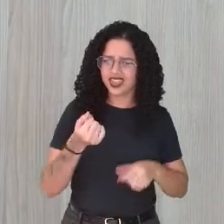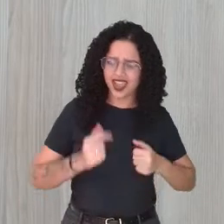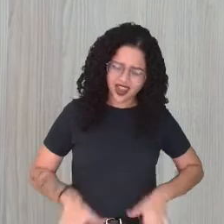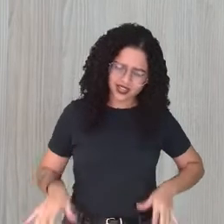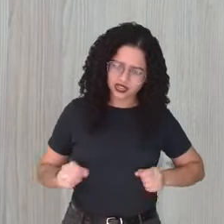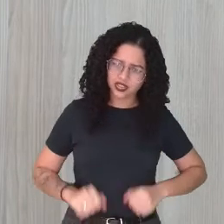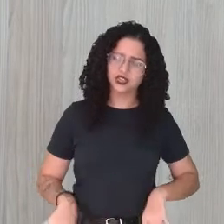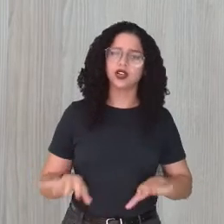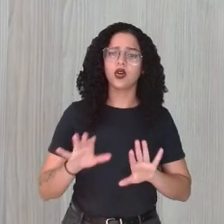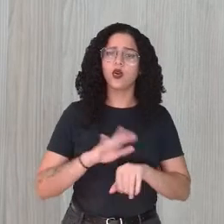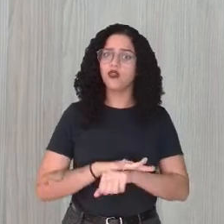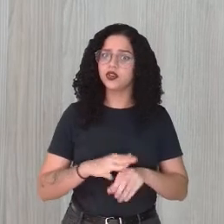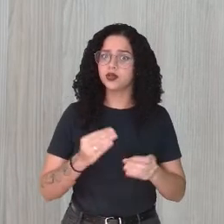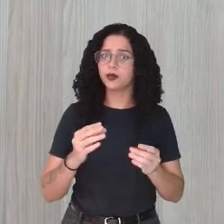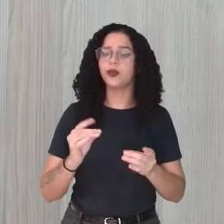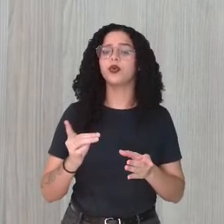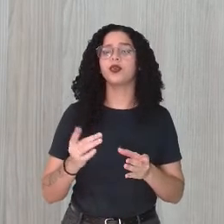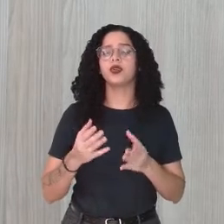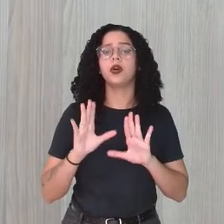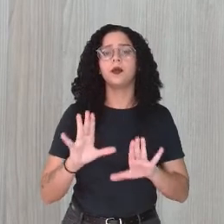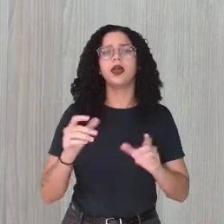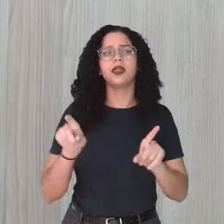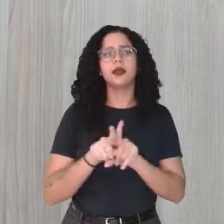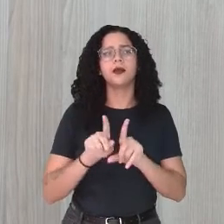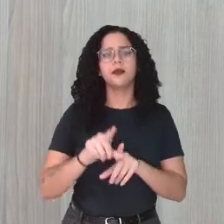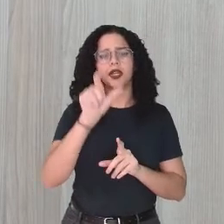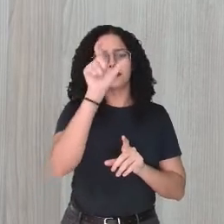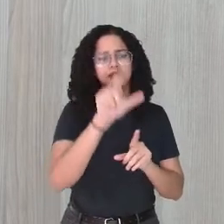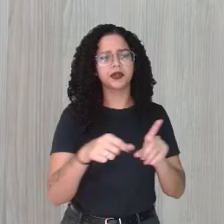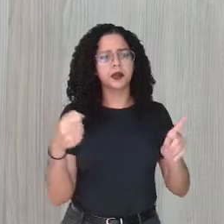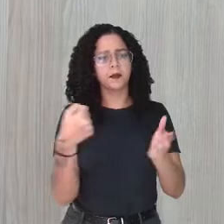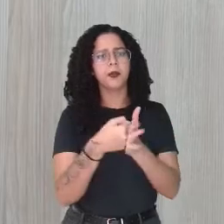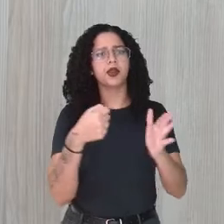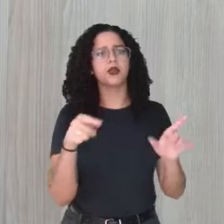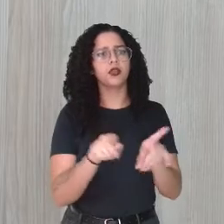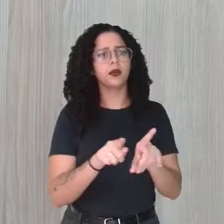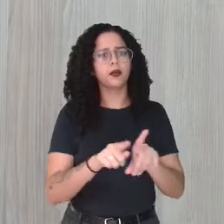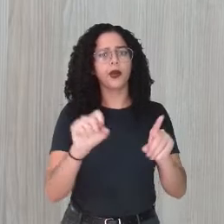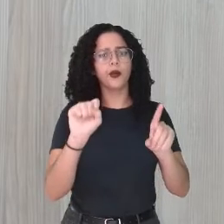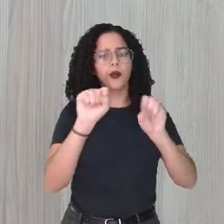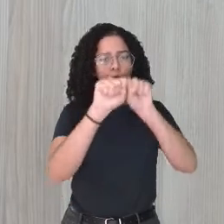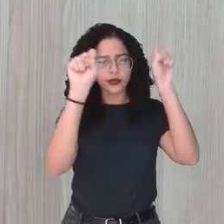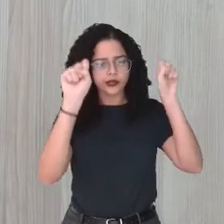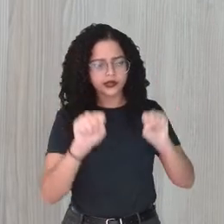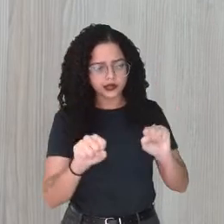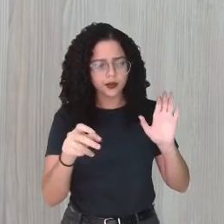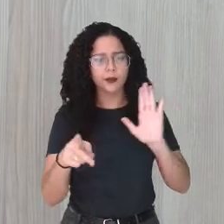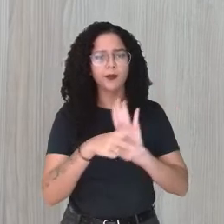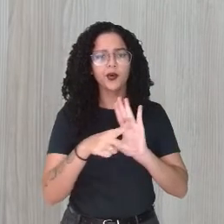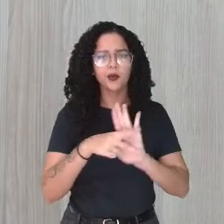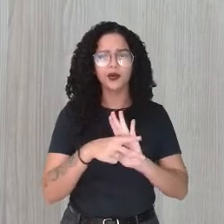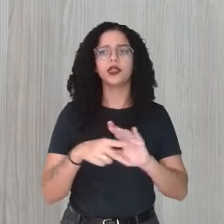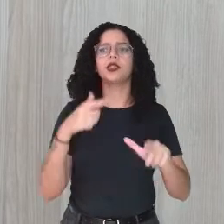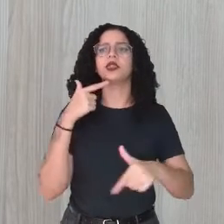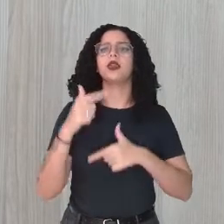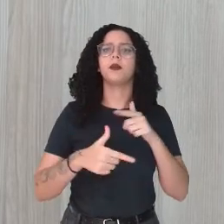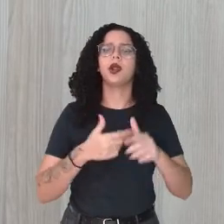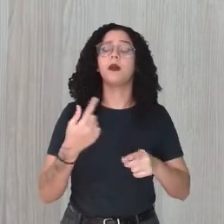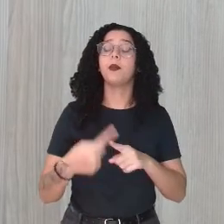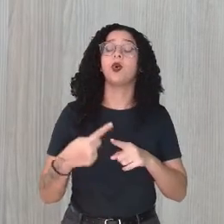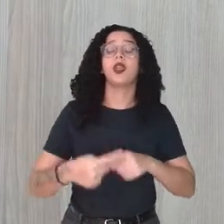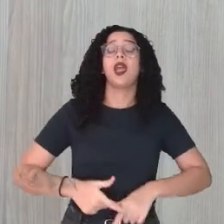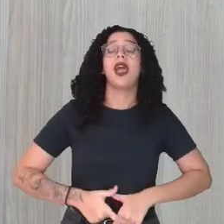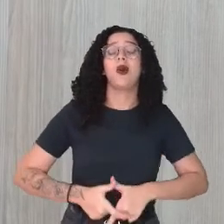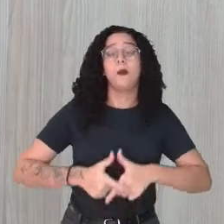sustentabilidade, como também impactou aquele indivíduo, né, o sistema ali de trabalho, porque aumentou muito mais